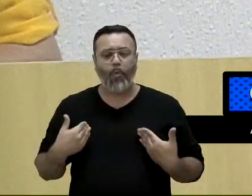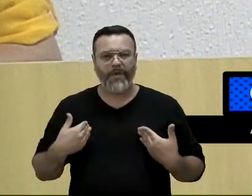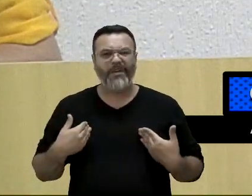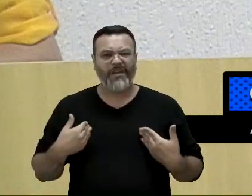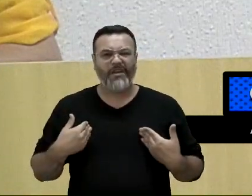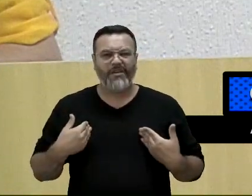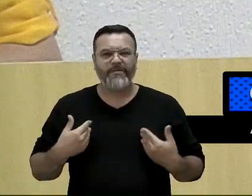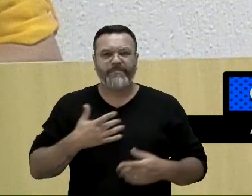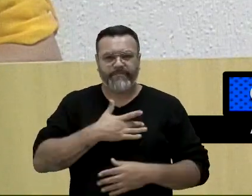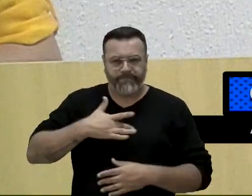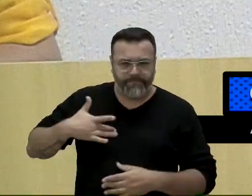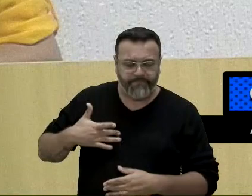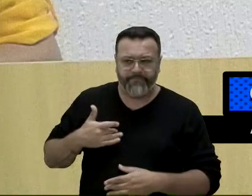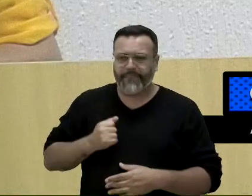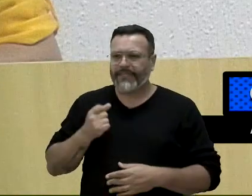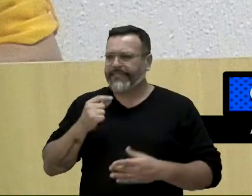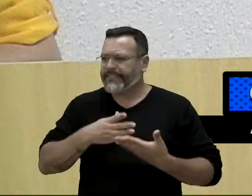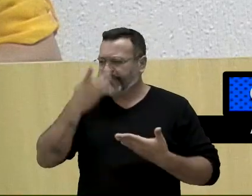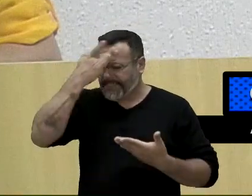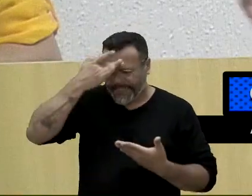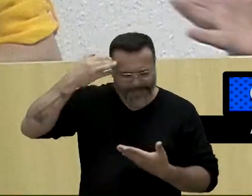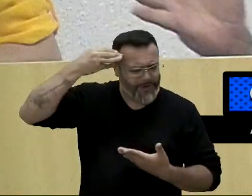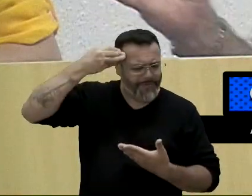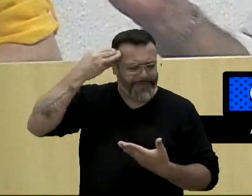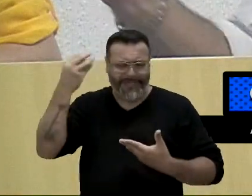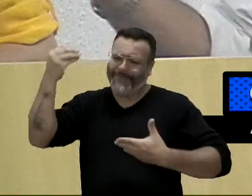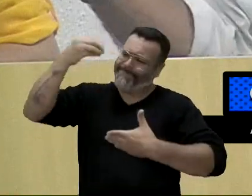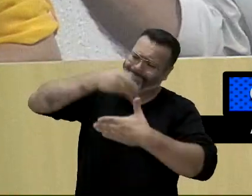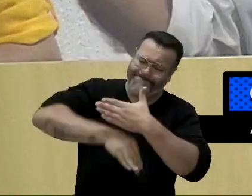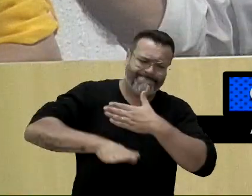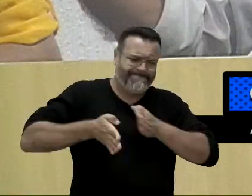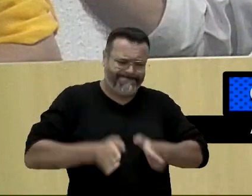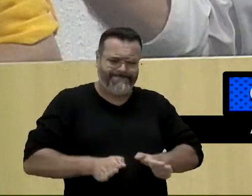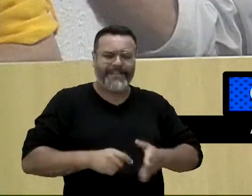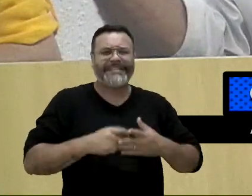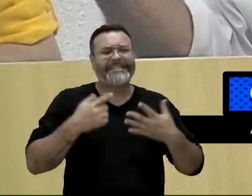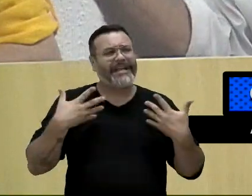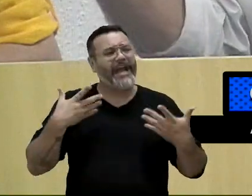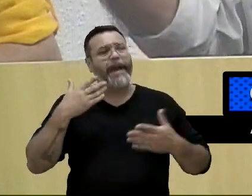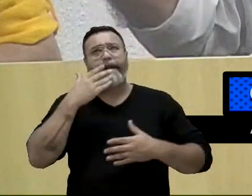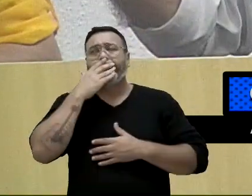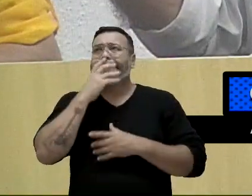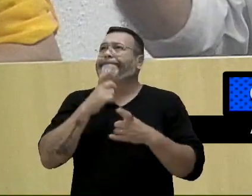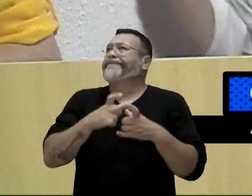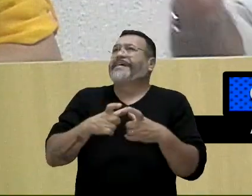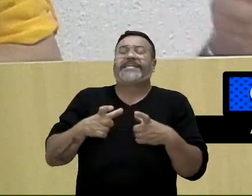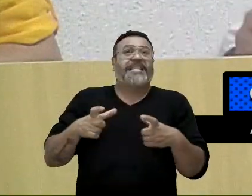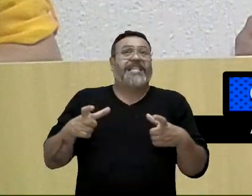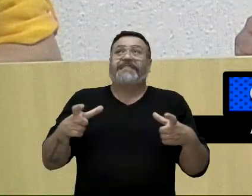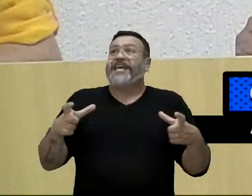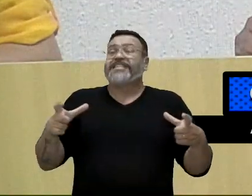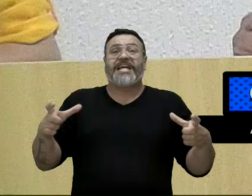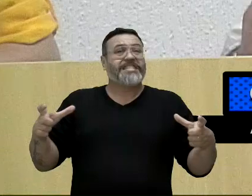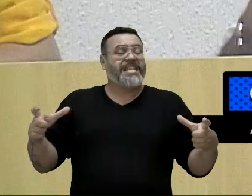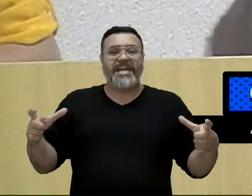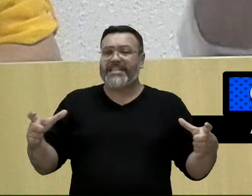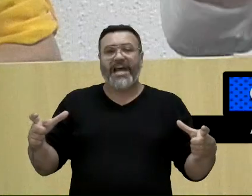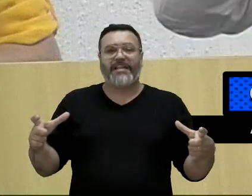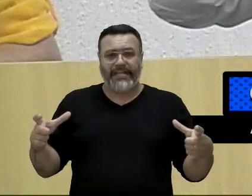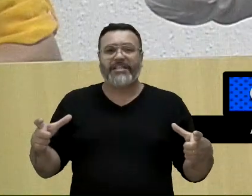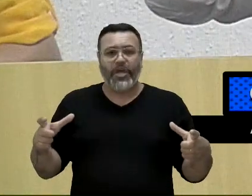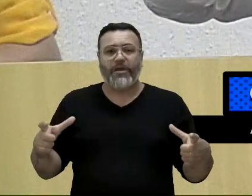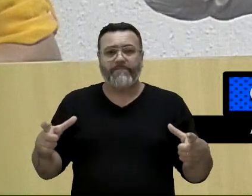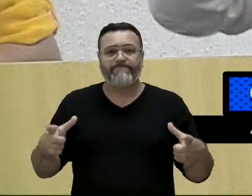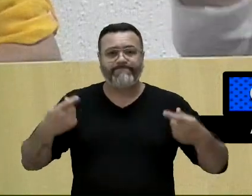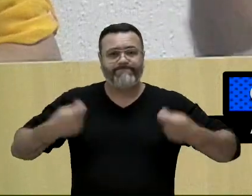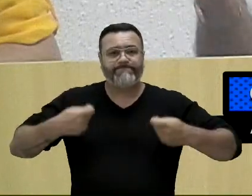maternidade, pô, eu falo assim, meu Deus, é tão grande isso aí, é extenso, é enorme. E nós precisamos conhecer